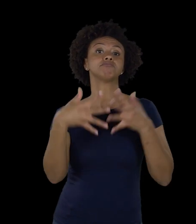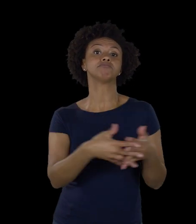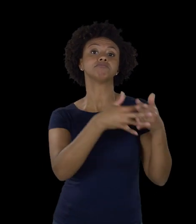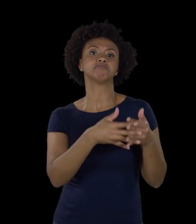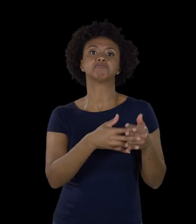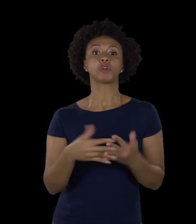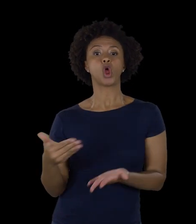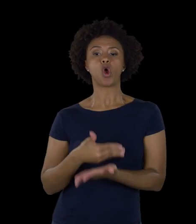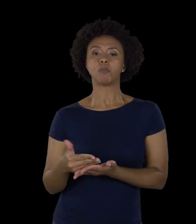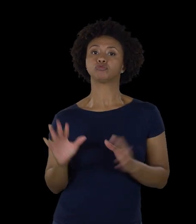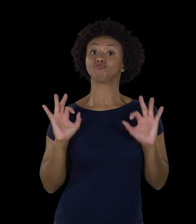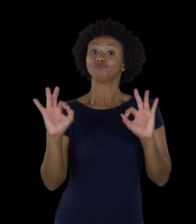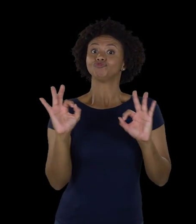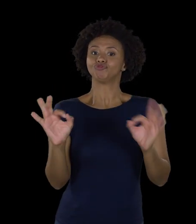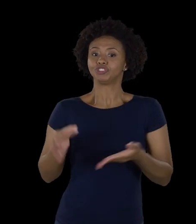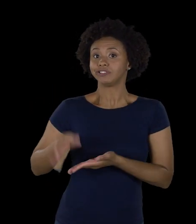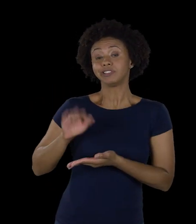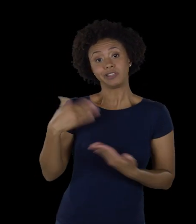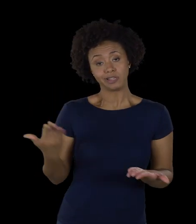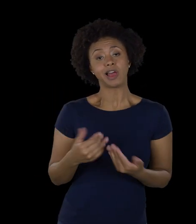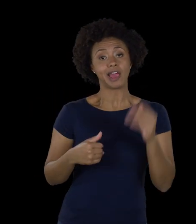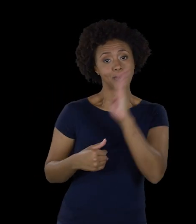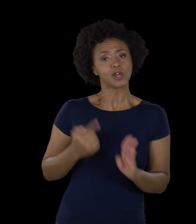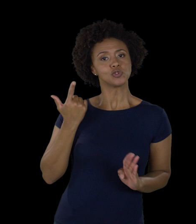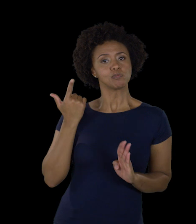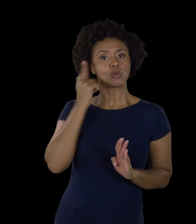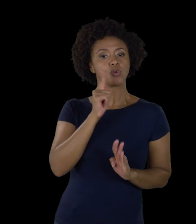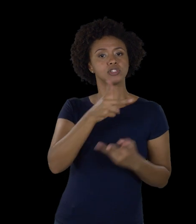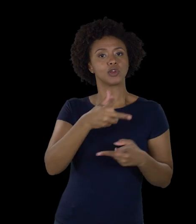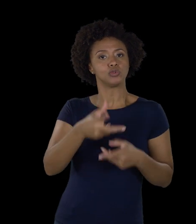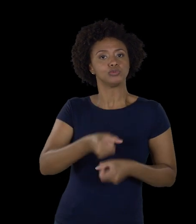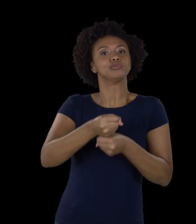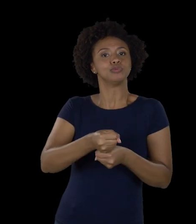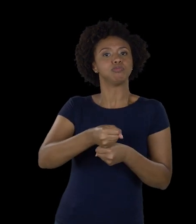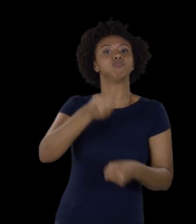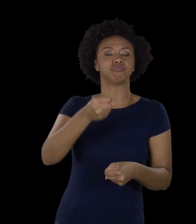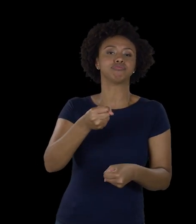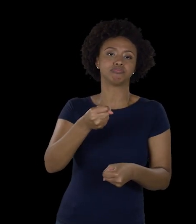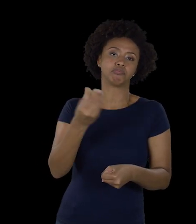artigo de luxo e o Brasil se beneficiou por ter condições de